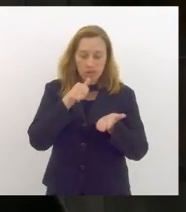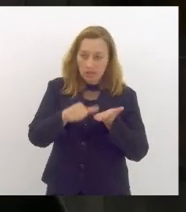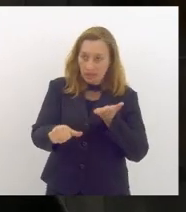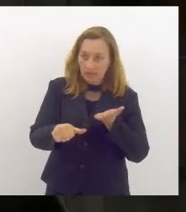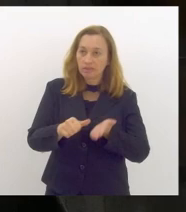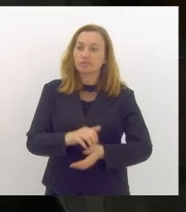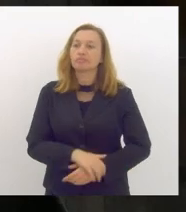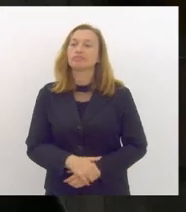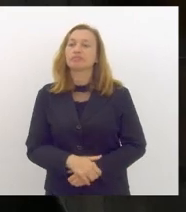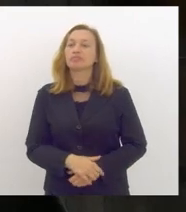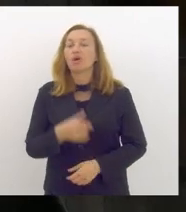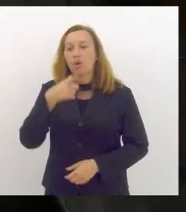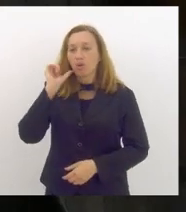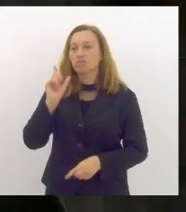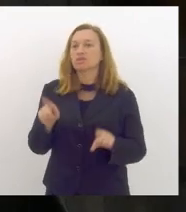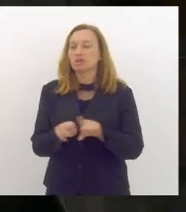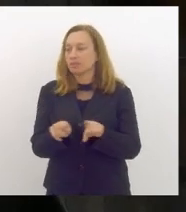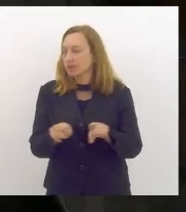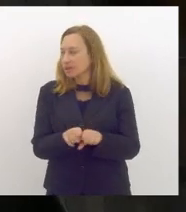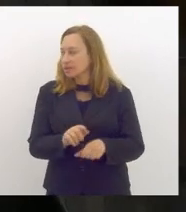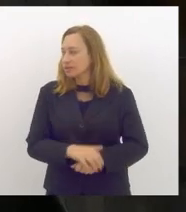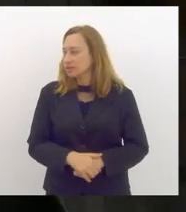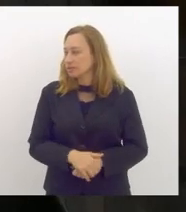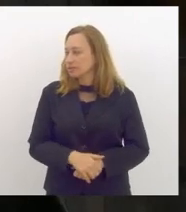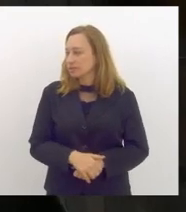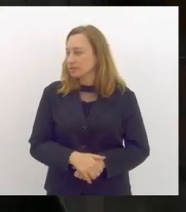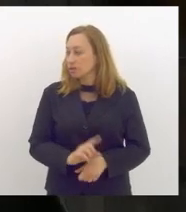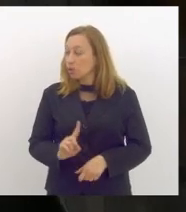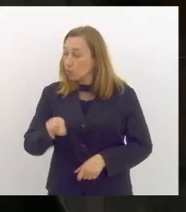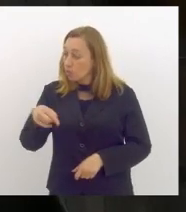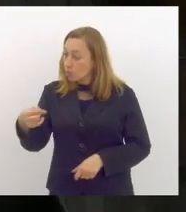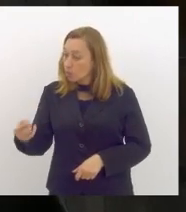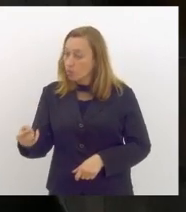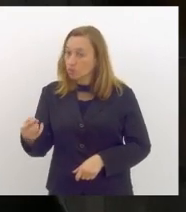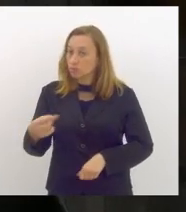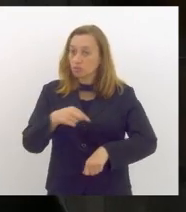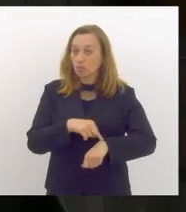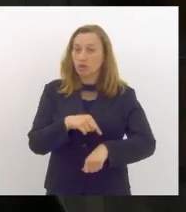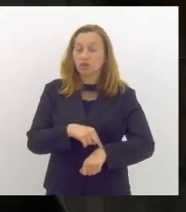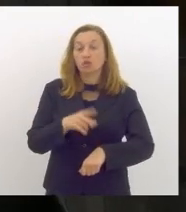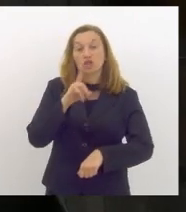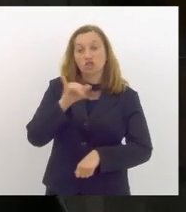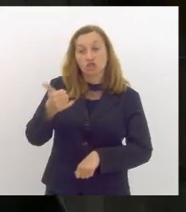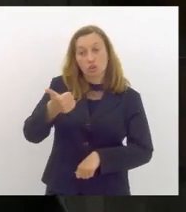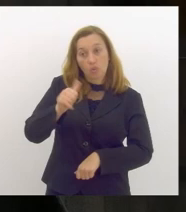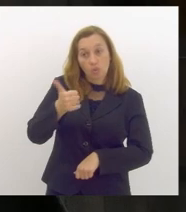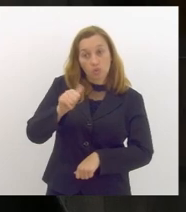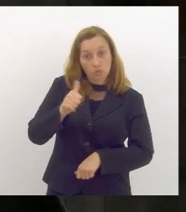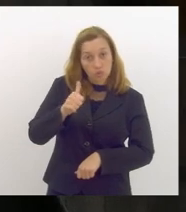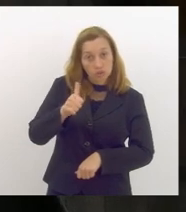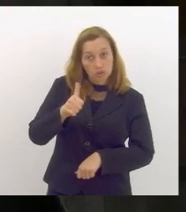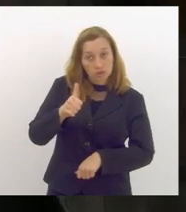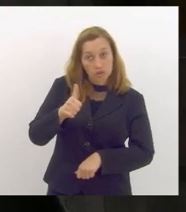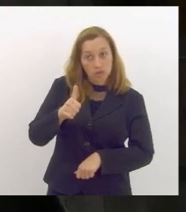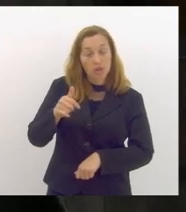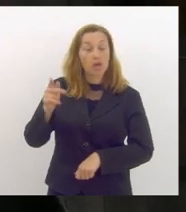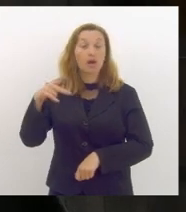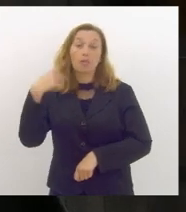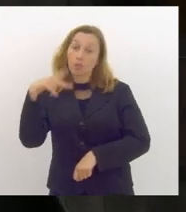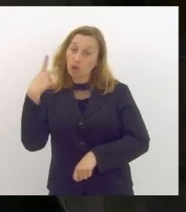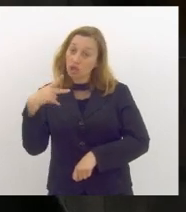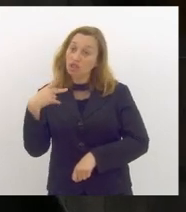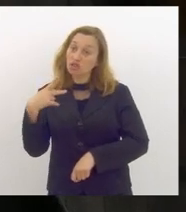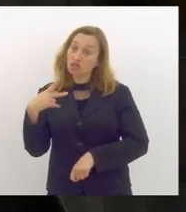carta E ontem também o evento de outra natureza que dia onze evento de natureza eminentemente política